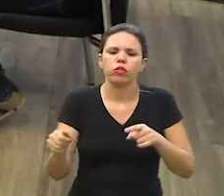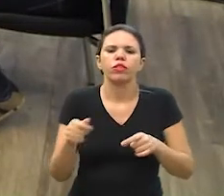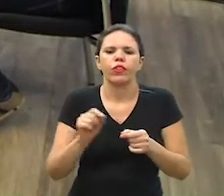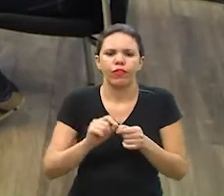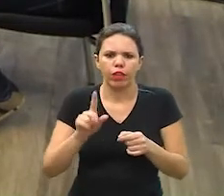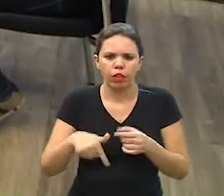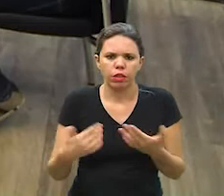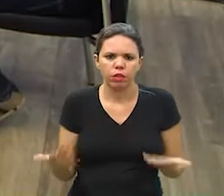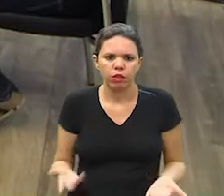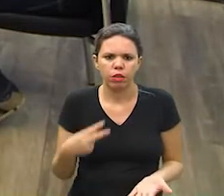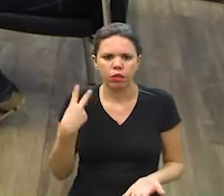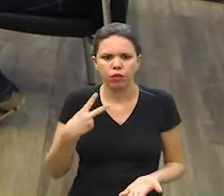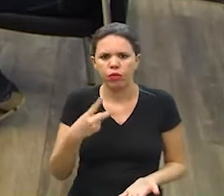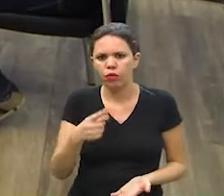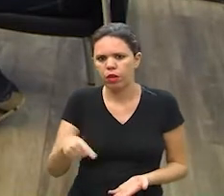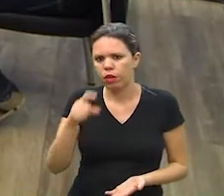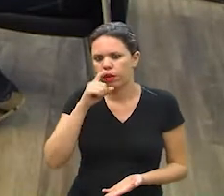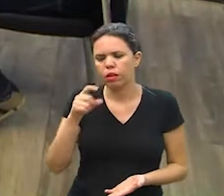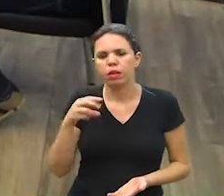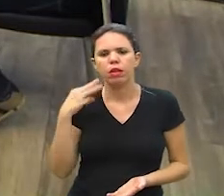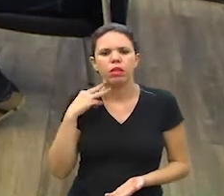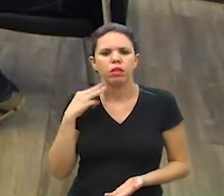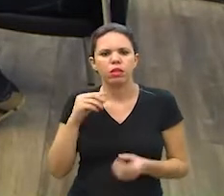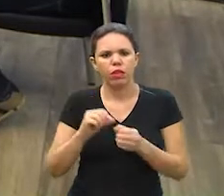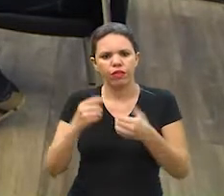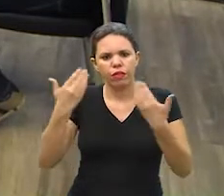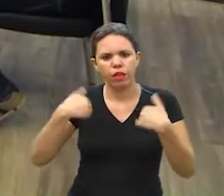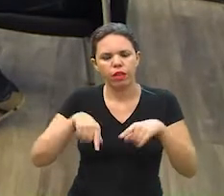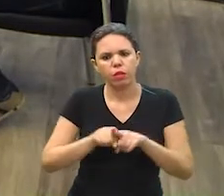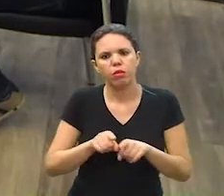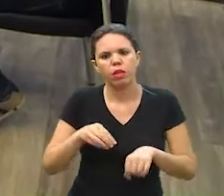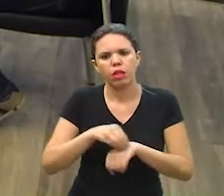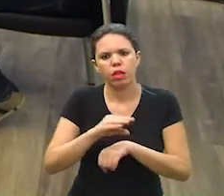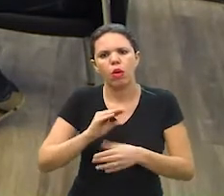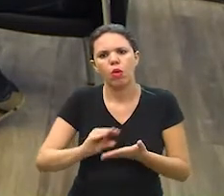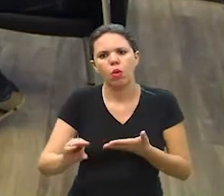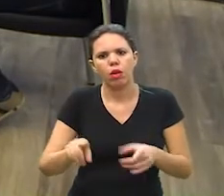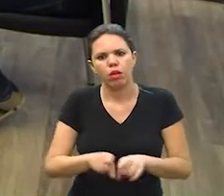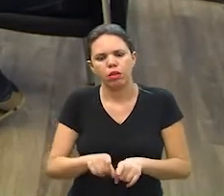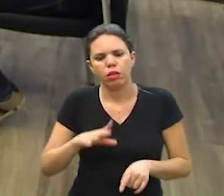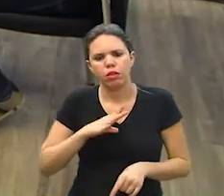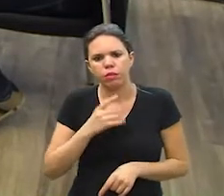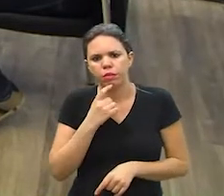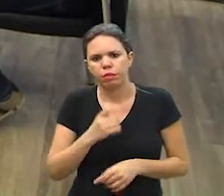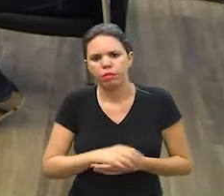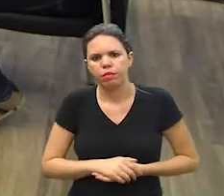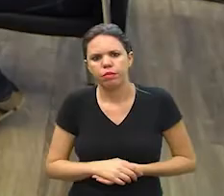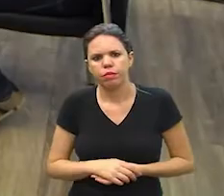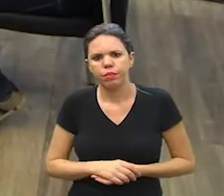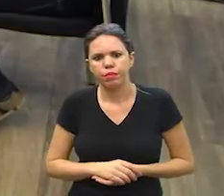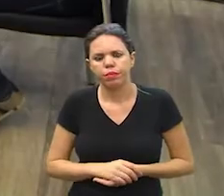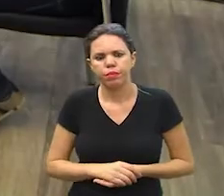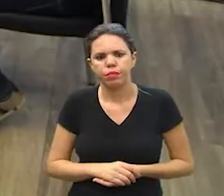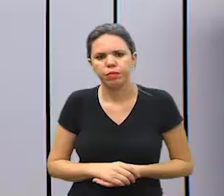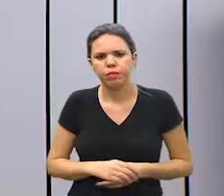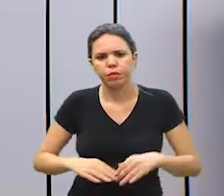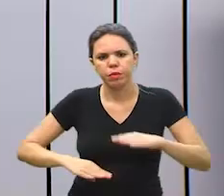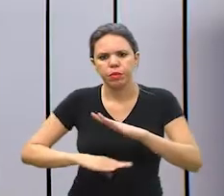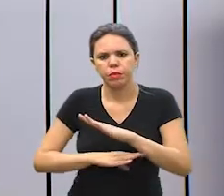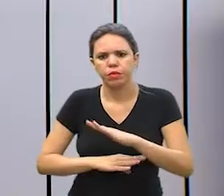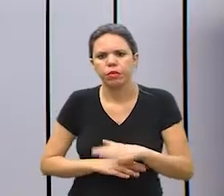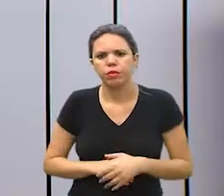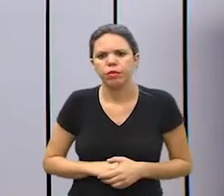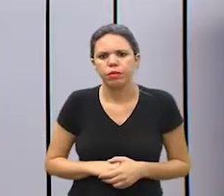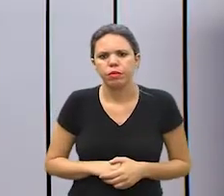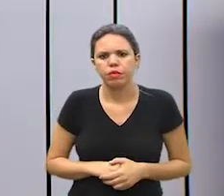feito isso, Zé Carlos tem feito, Cecílio tem feito, e eu tenho feito, a gente tem trazido recursos para a cidade de Campinas. Então a Câmara Municipal não